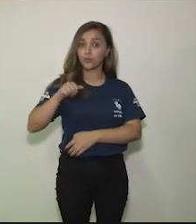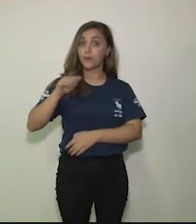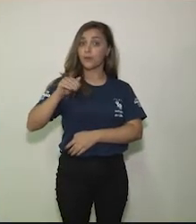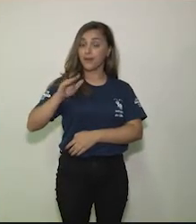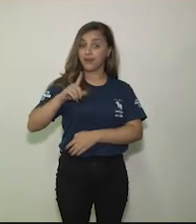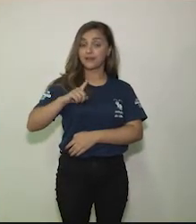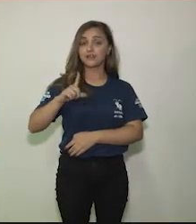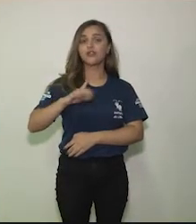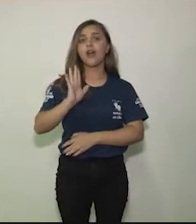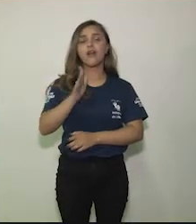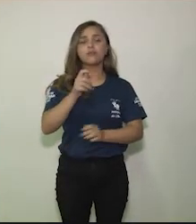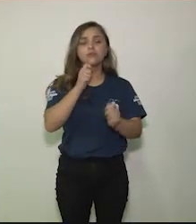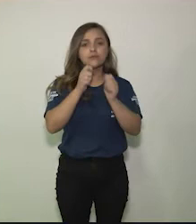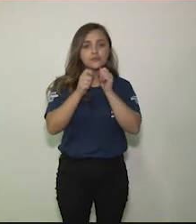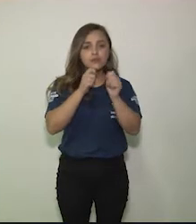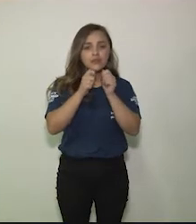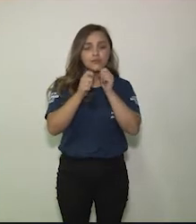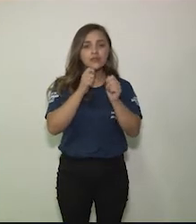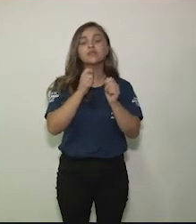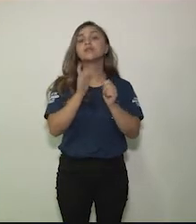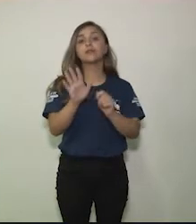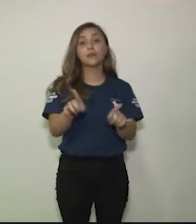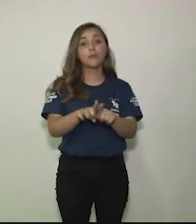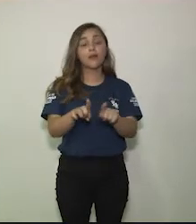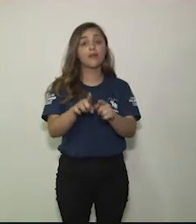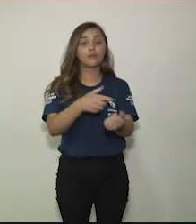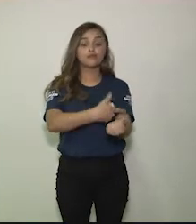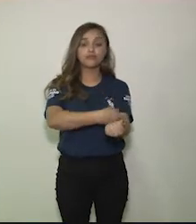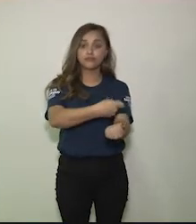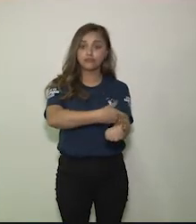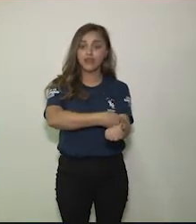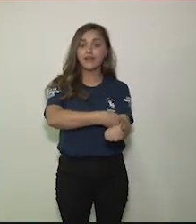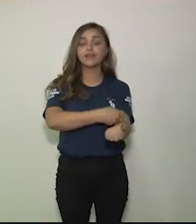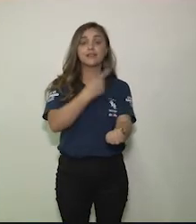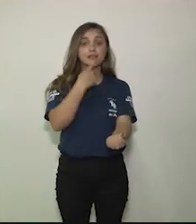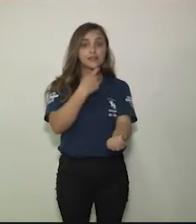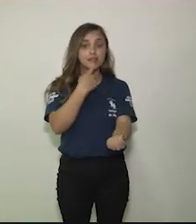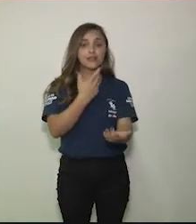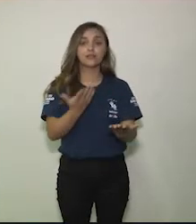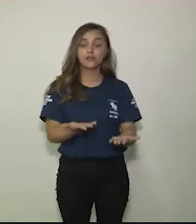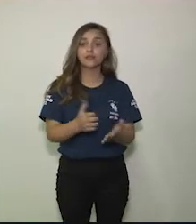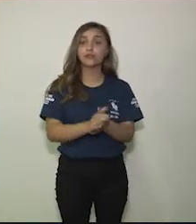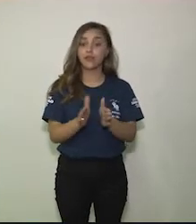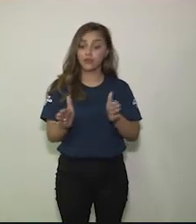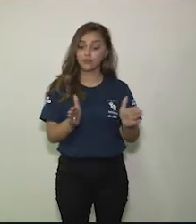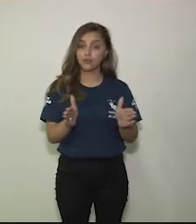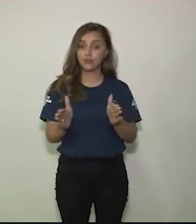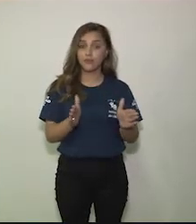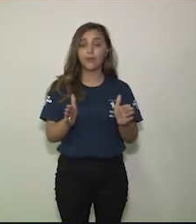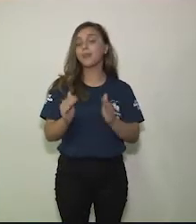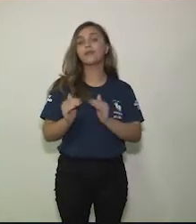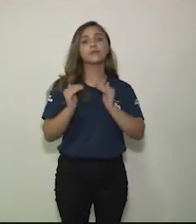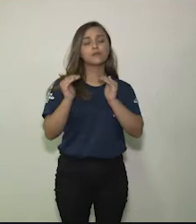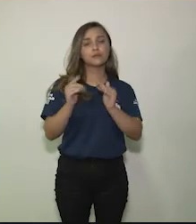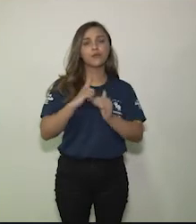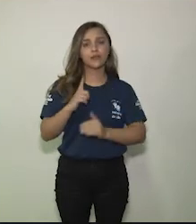à entrevista e à coleta de sangue. Então, como os intervalos de confiança eles se sobrepõem, eu